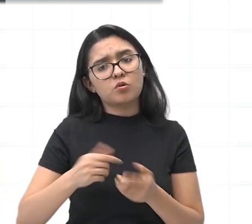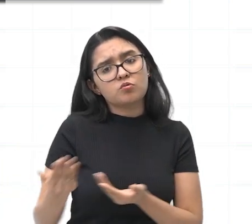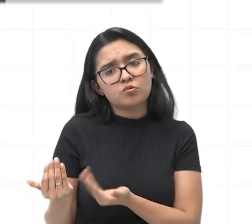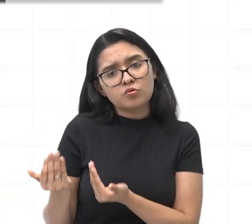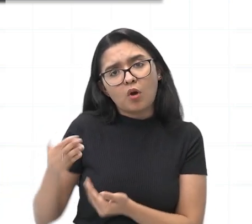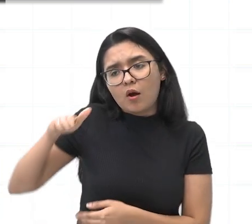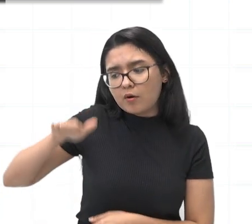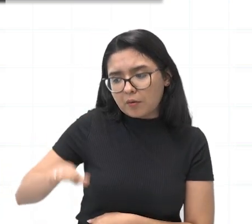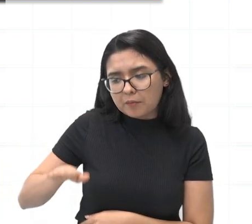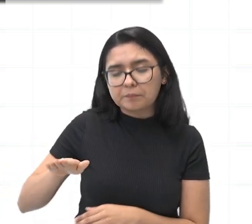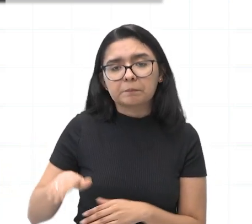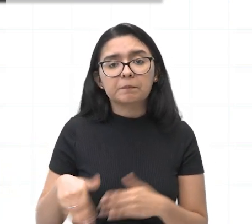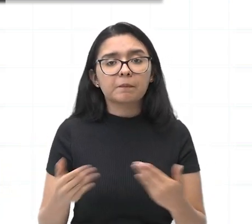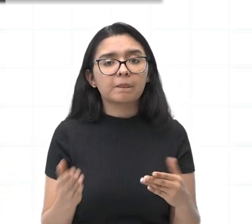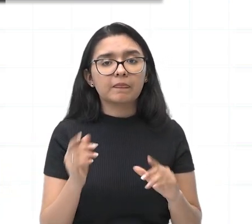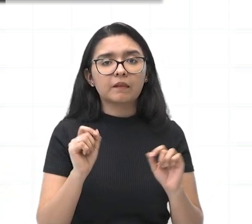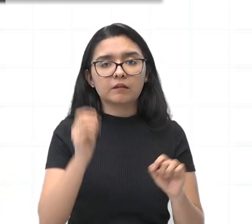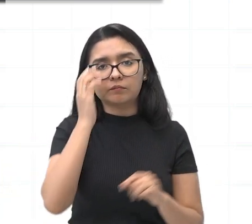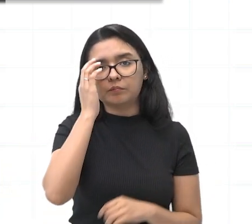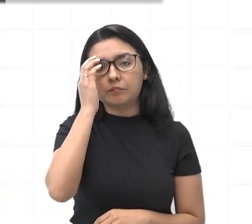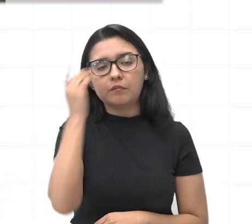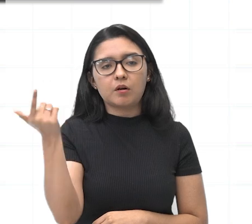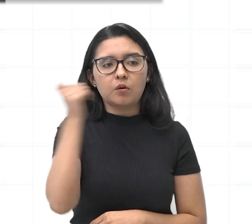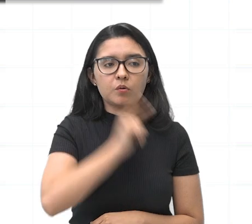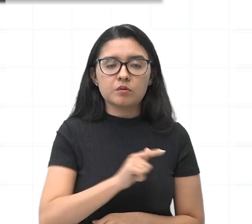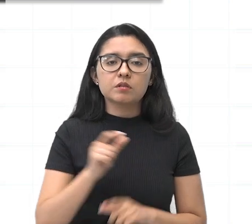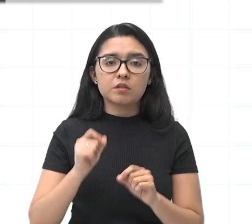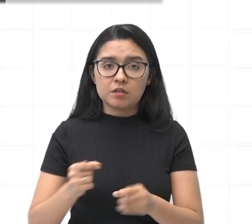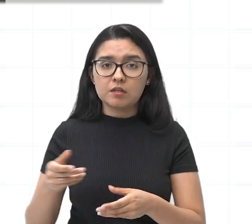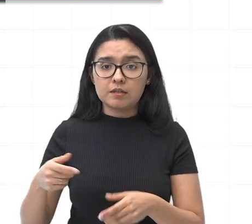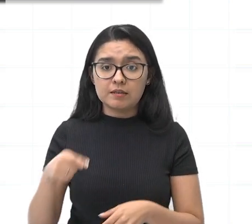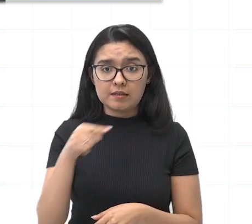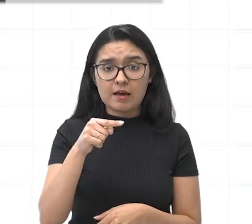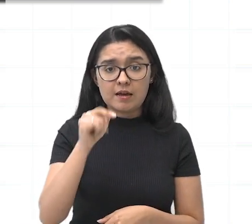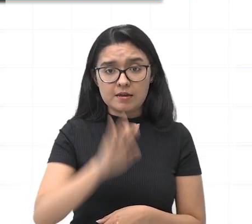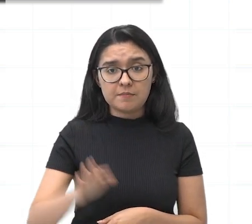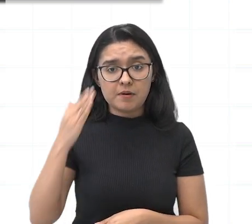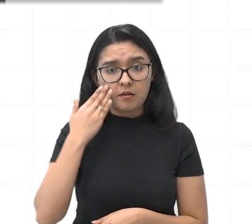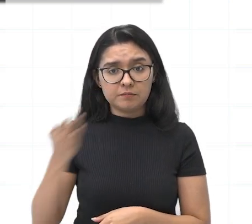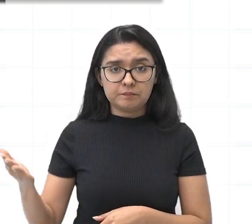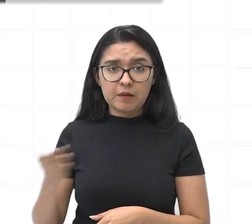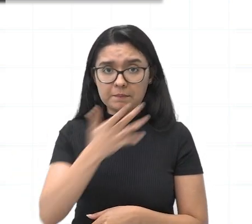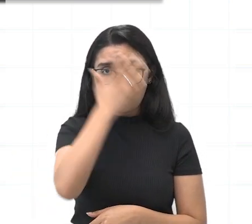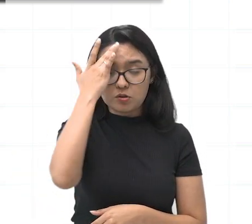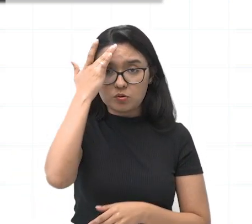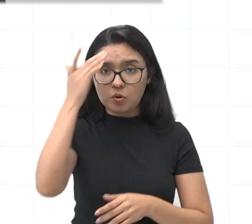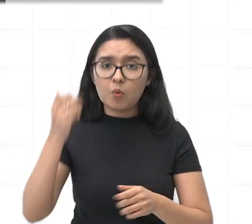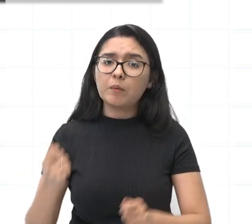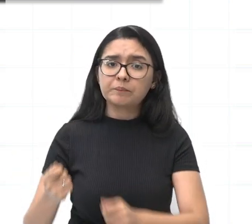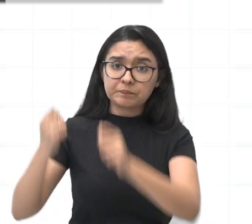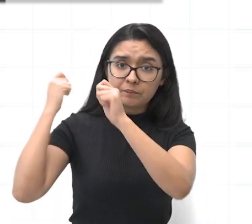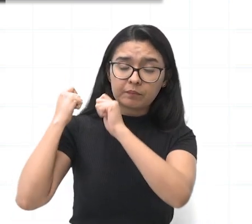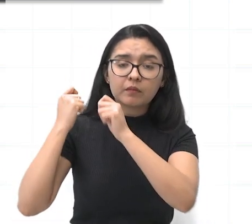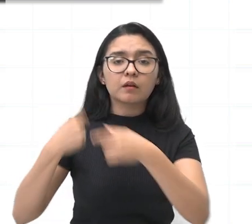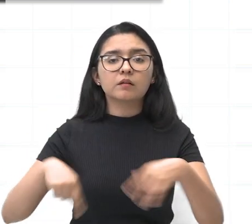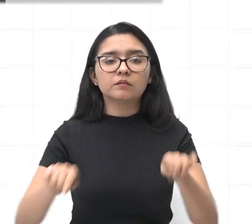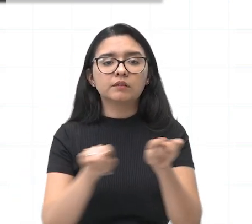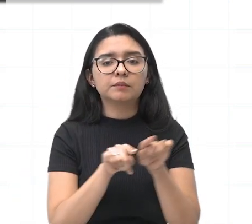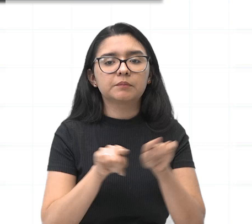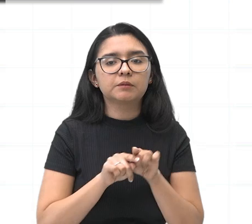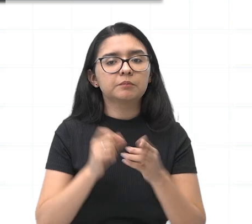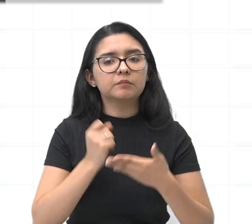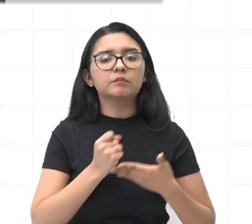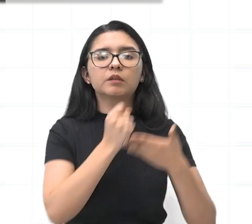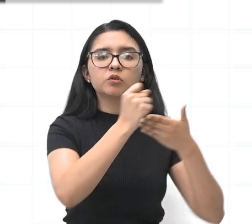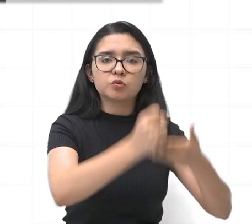né? E aí, para carregar um saco de farinha, na imagem a gente tem uma saca grande ali, para ajudar nas tarefas de